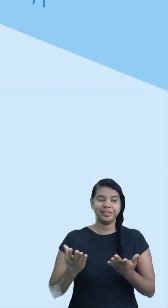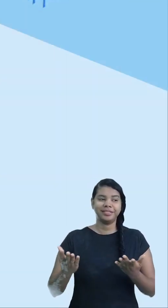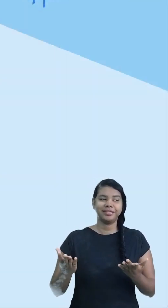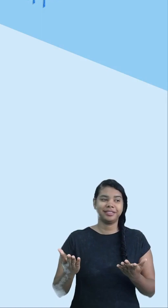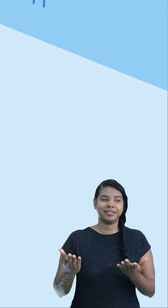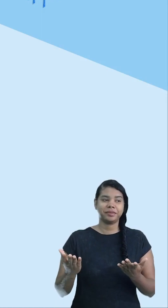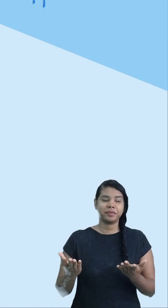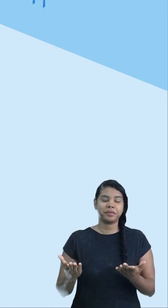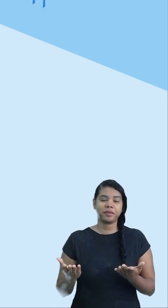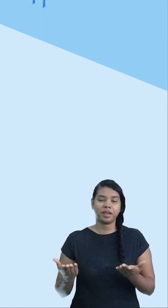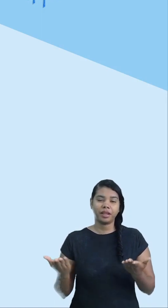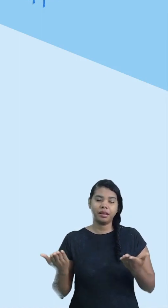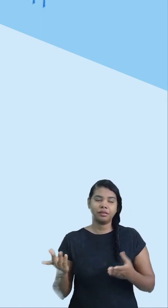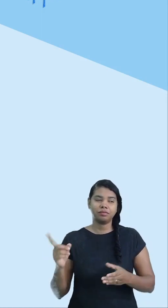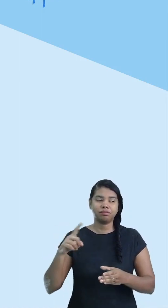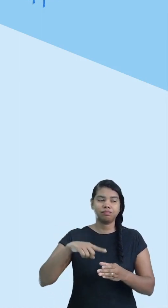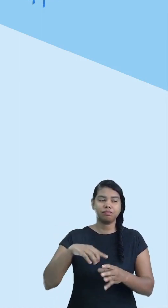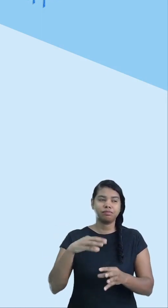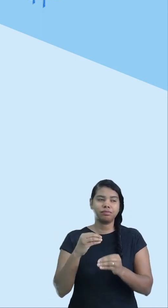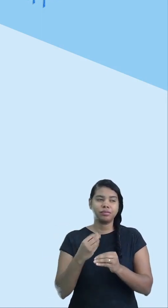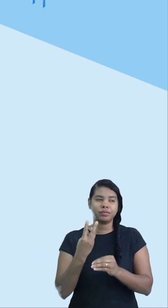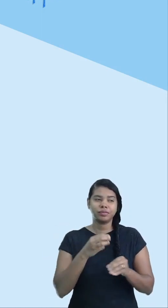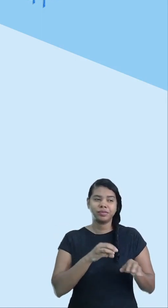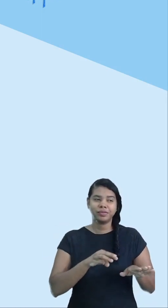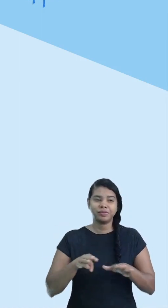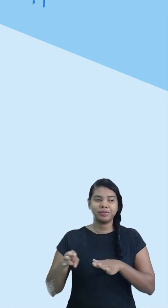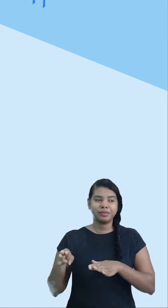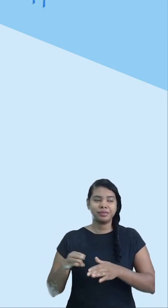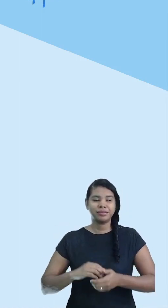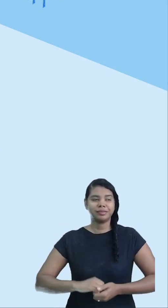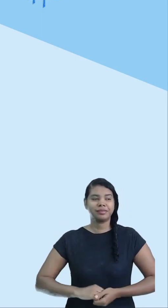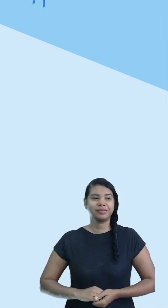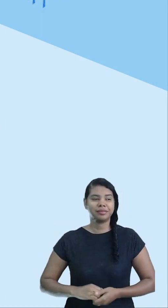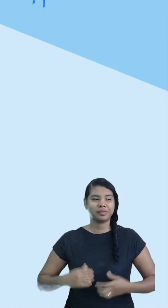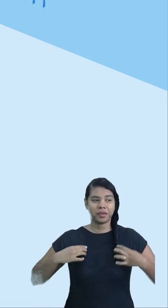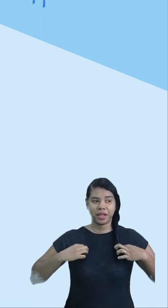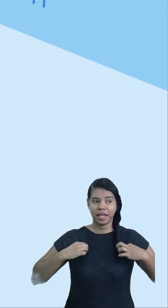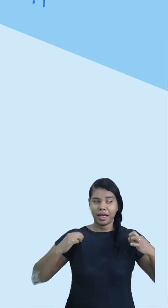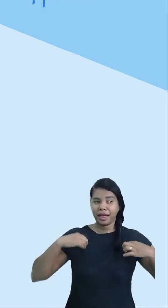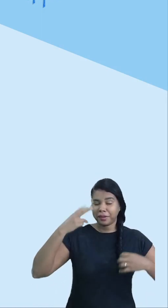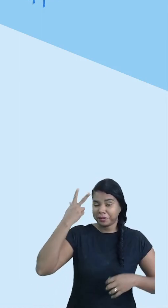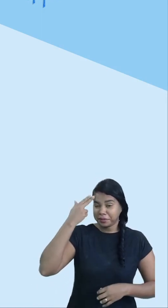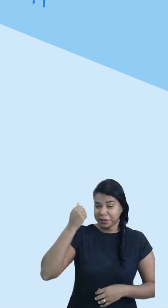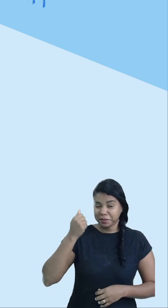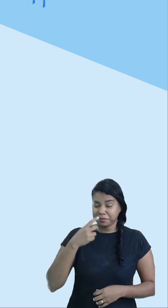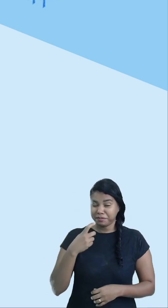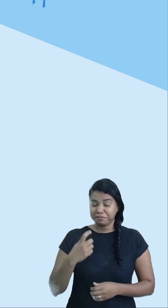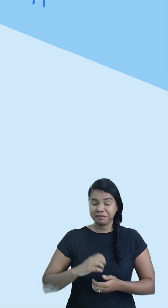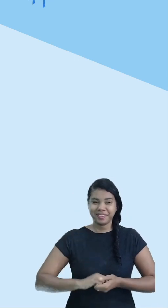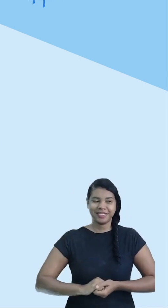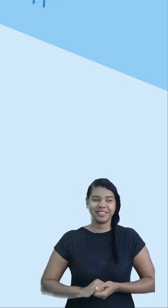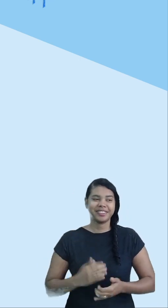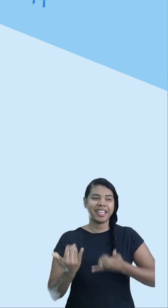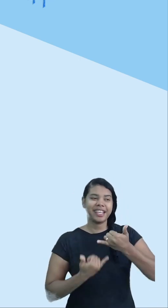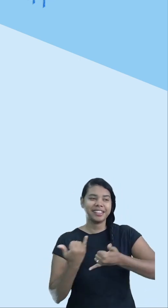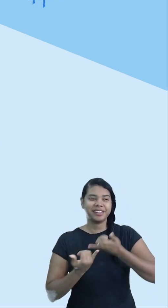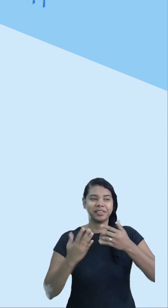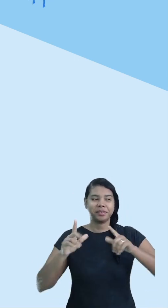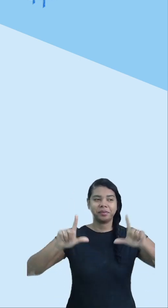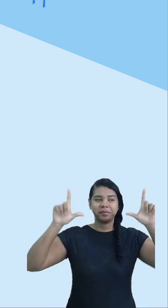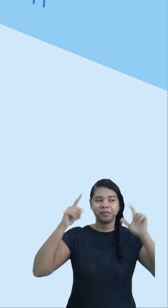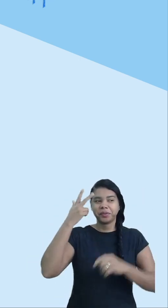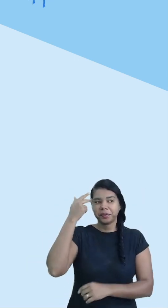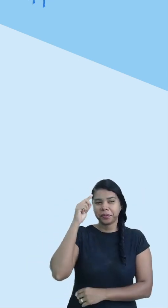Ação! Estamos aqui de volta, a terceira semana, ó, com a mesma roupa, um cheiro de azedo. Brincadeira, a gente tá gravando no mesmo